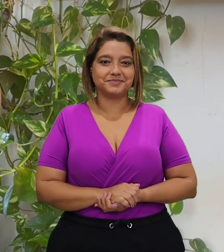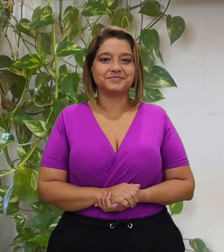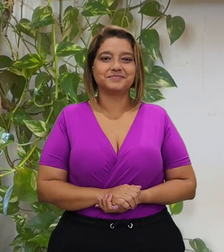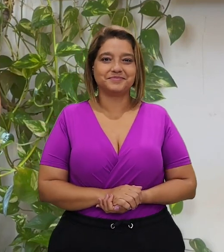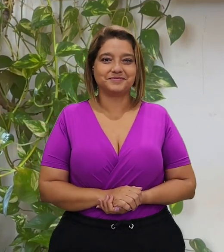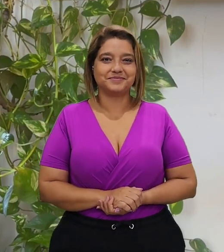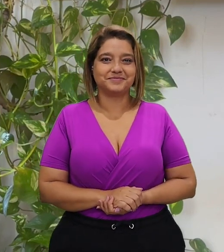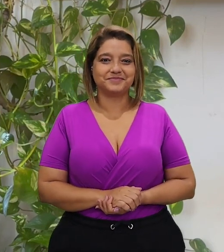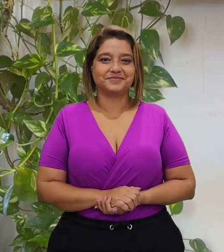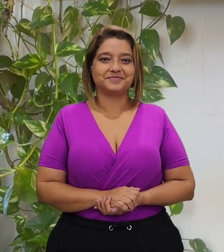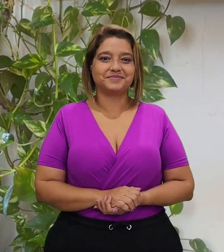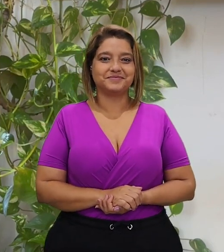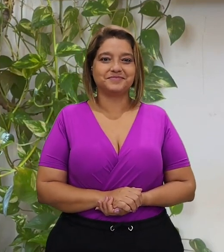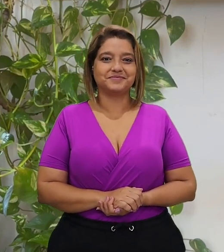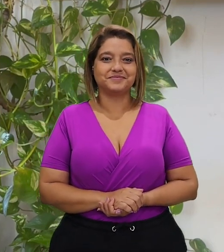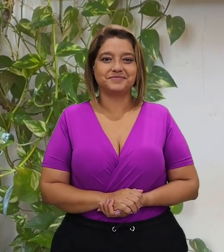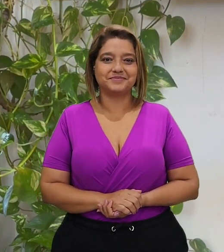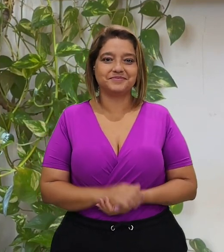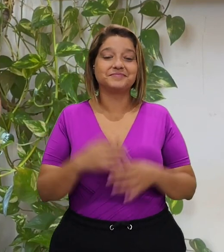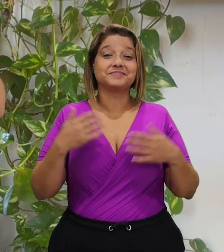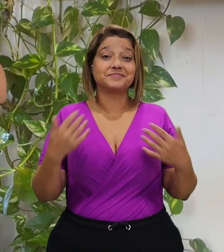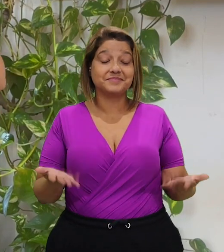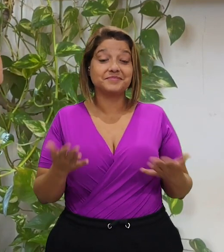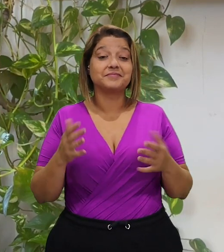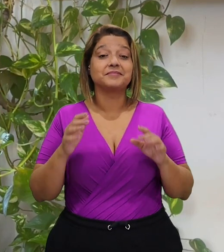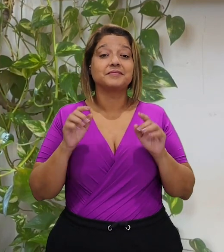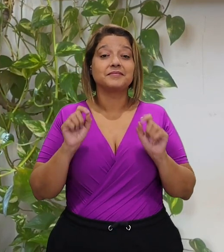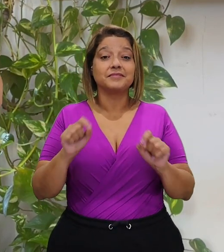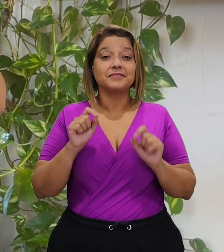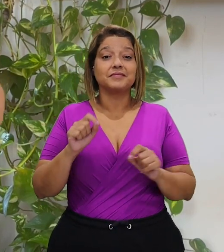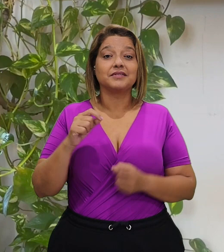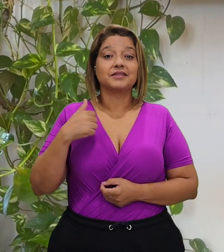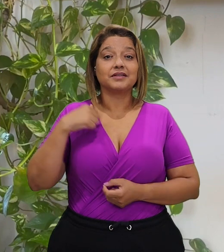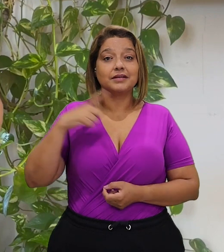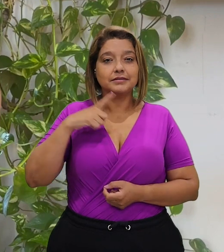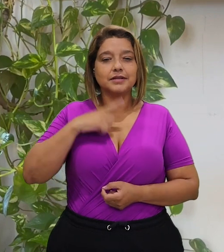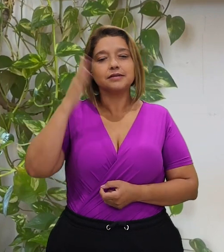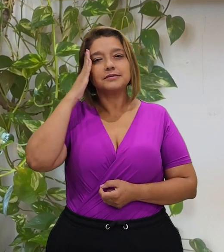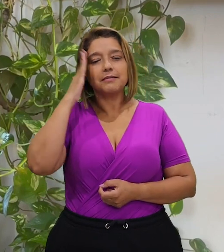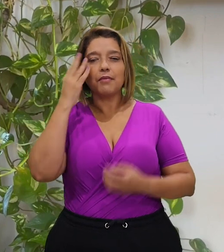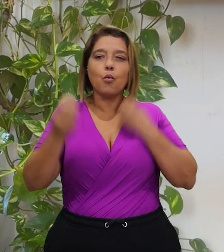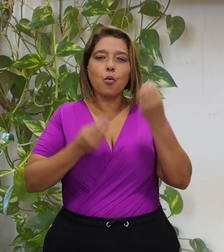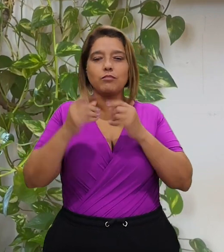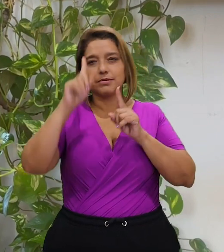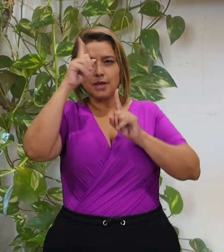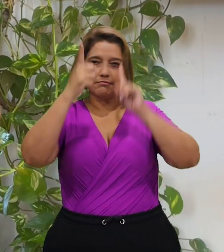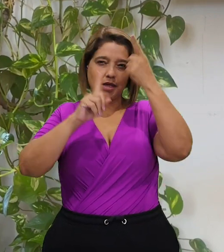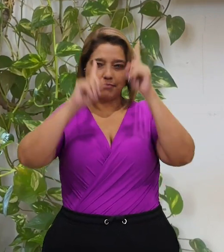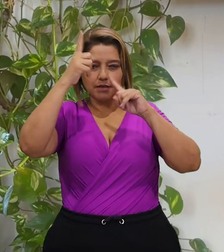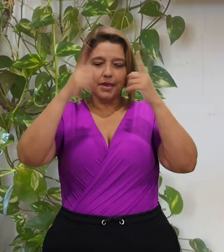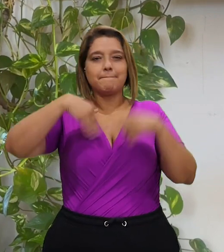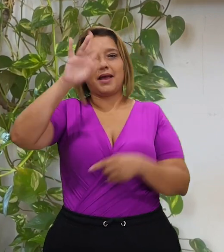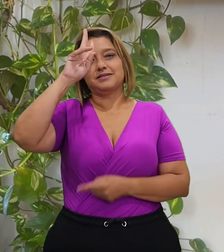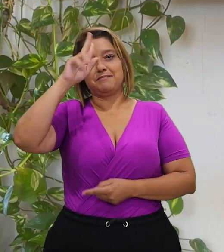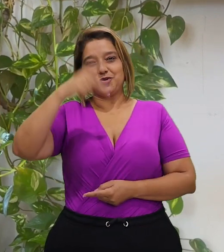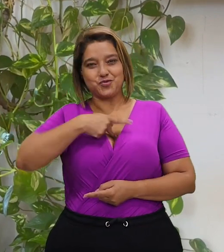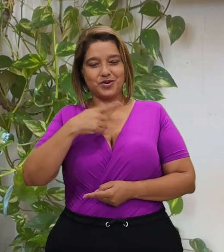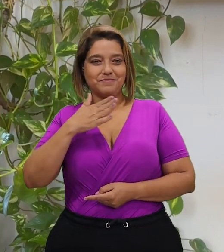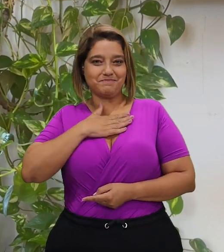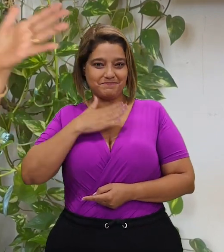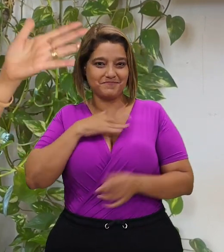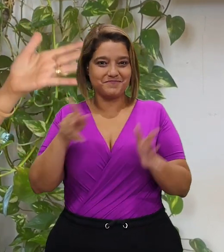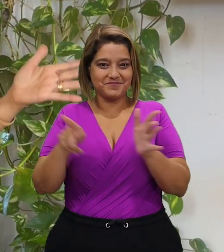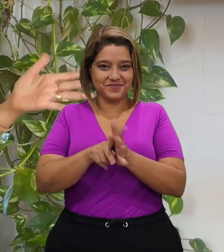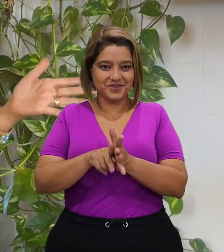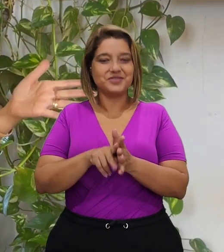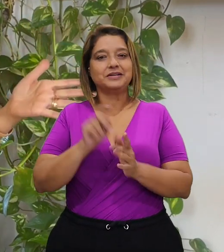as imagens. Então é uma interação, é um diálogo. Então eu estou o tempo inteiro conversando com o meu próprio trabalho, para entender